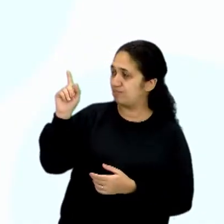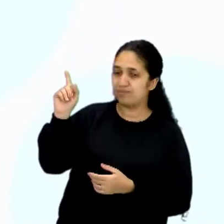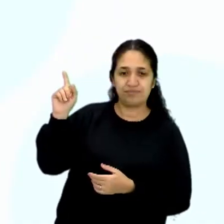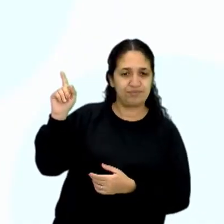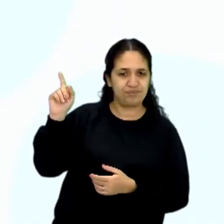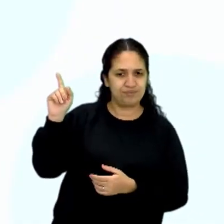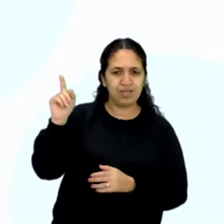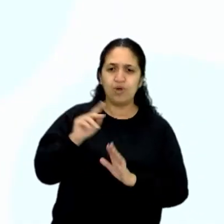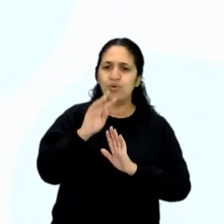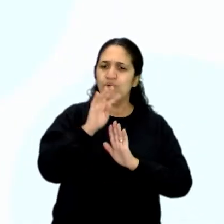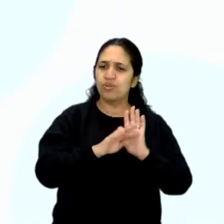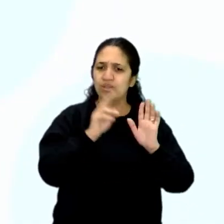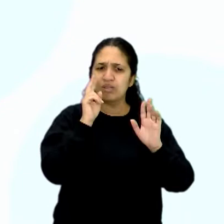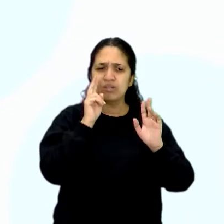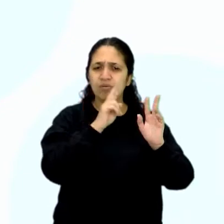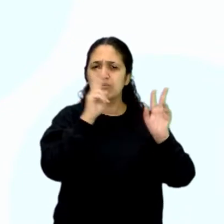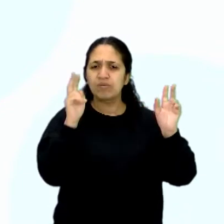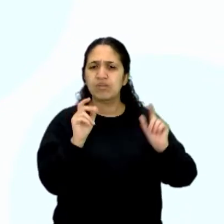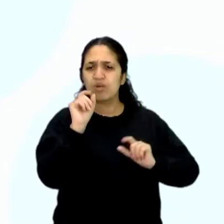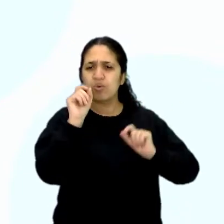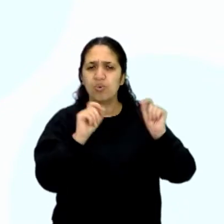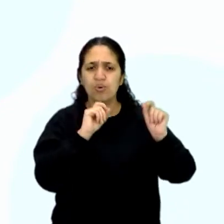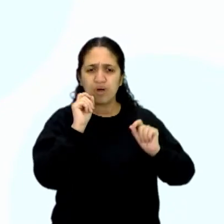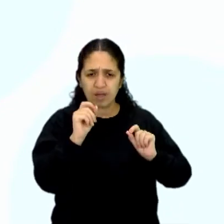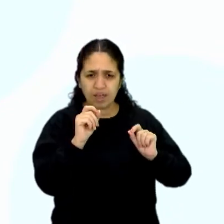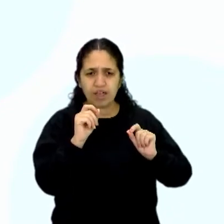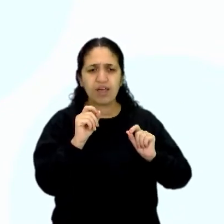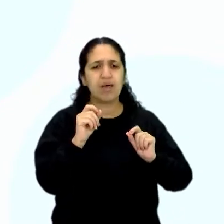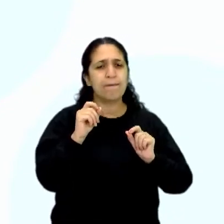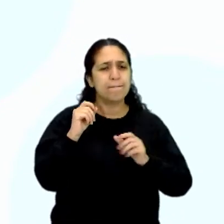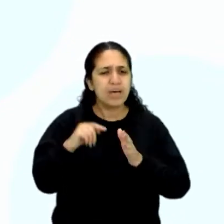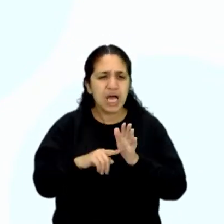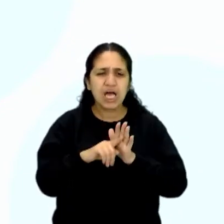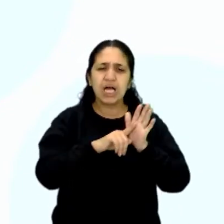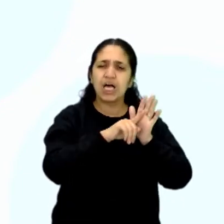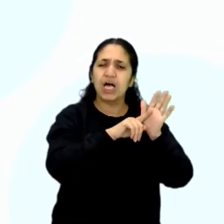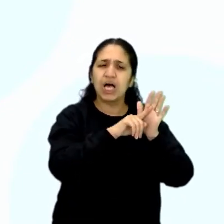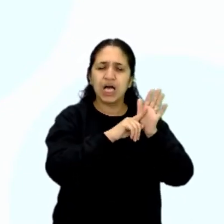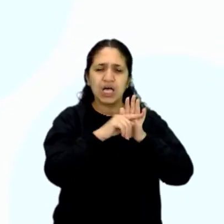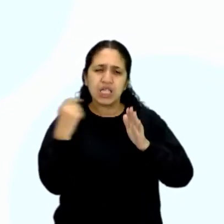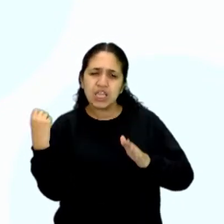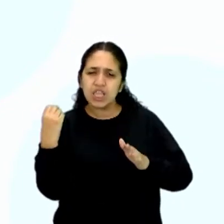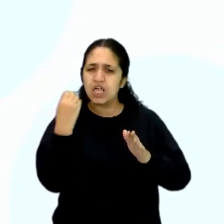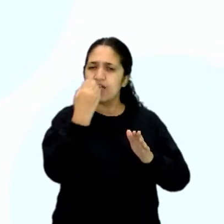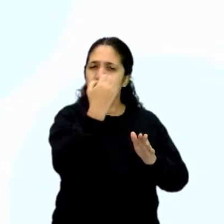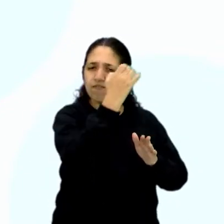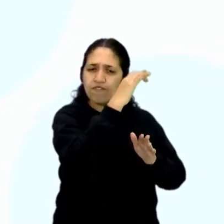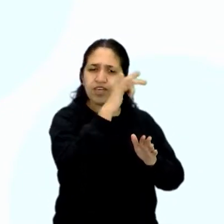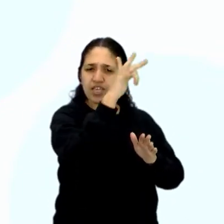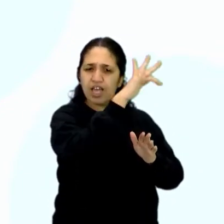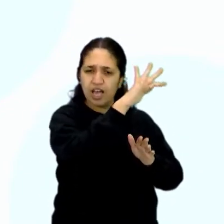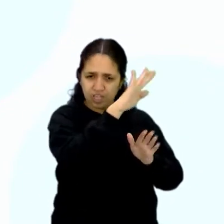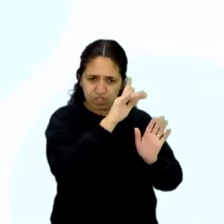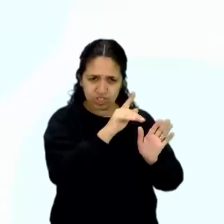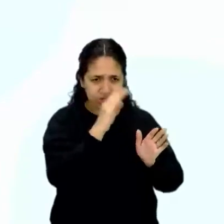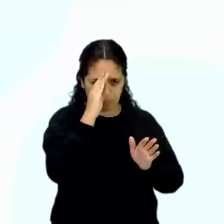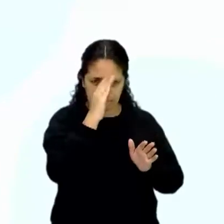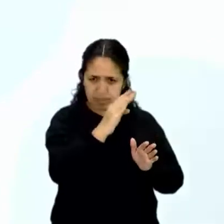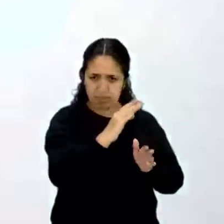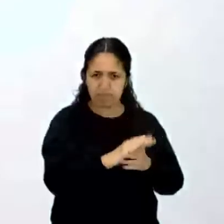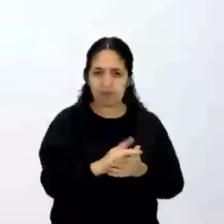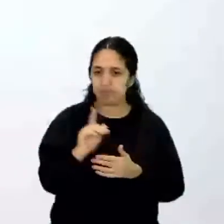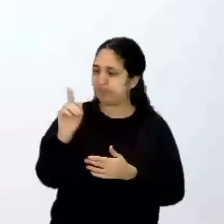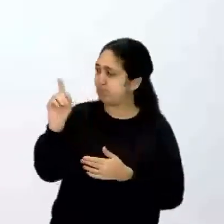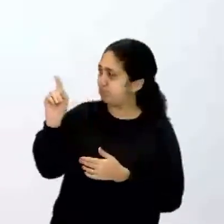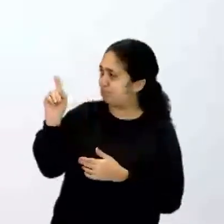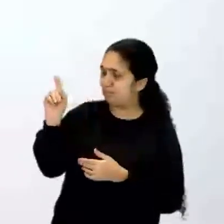O assunto principal do texto é a evolução das pesquisas e das viagens espaciais. Eu vou voltar lá no texto com vocês. Vamos lá.